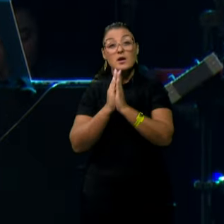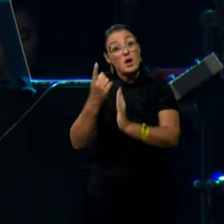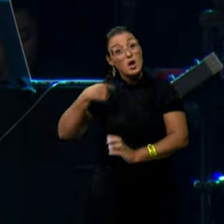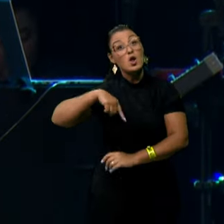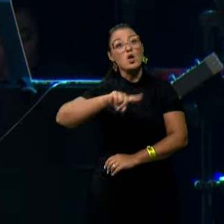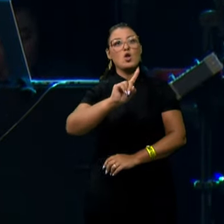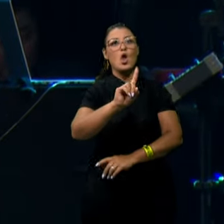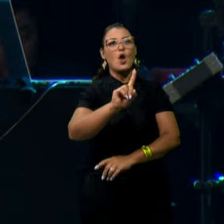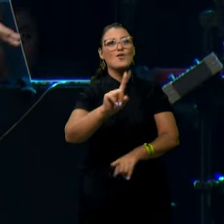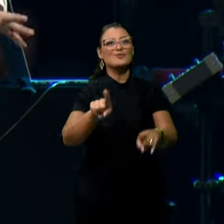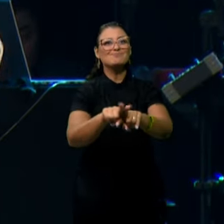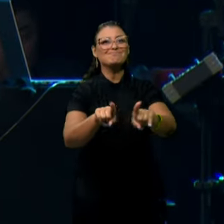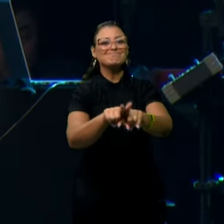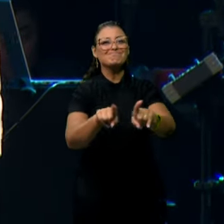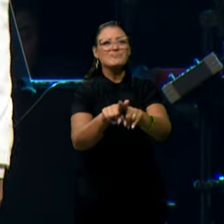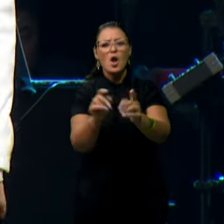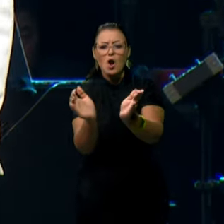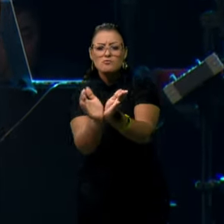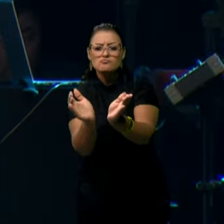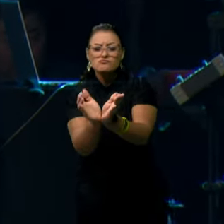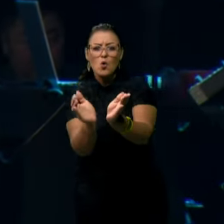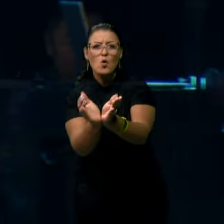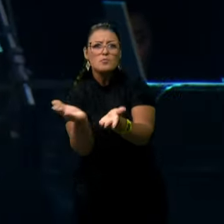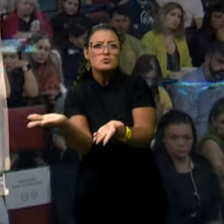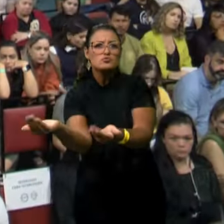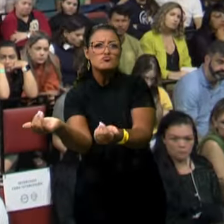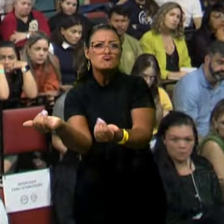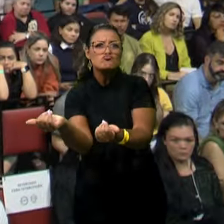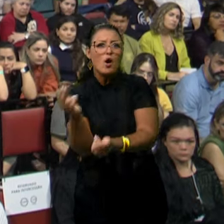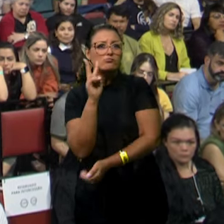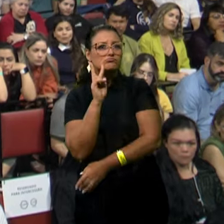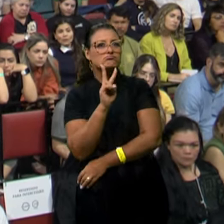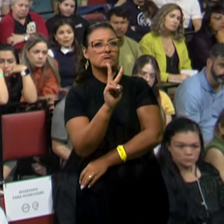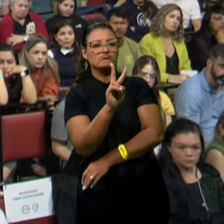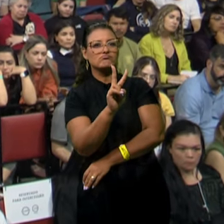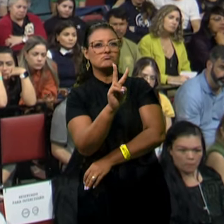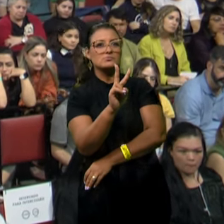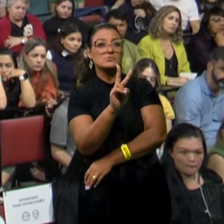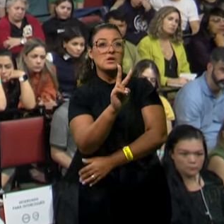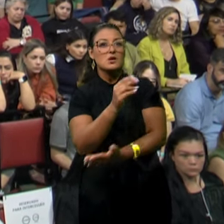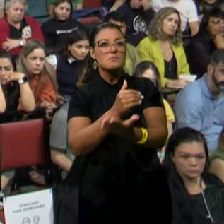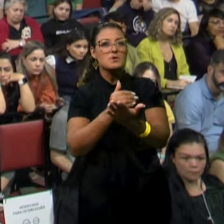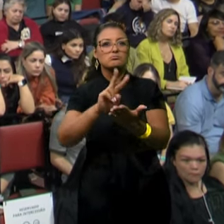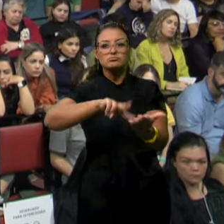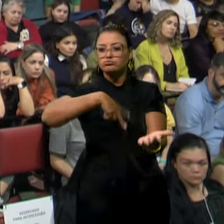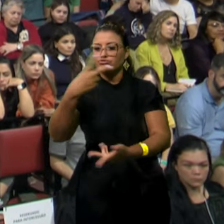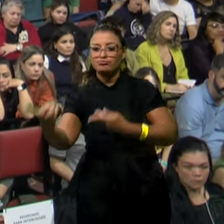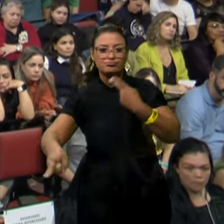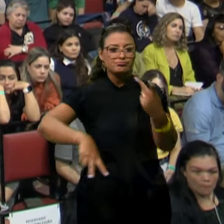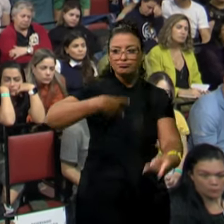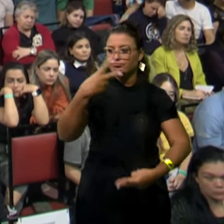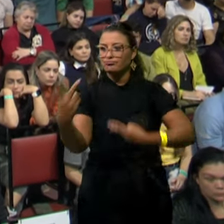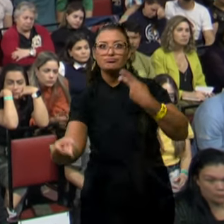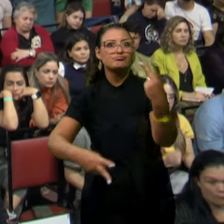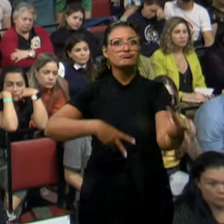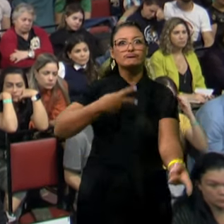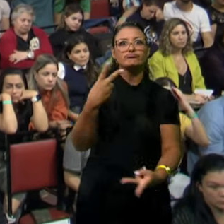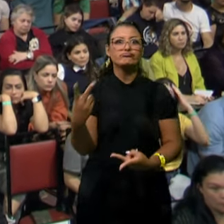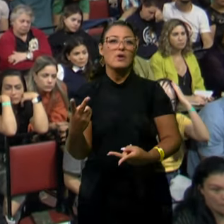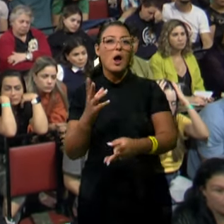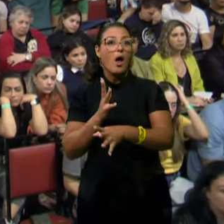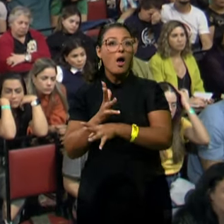fui lá havia aquele grupo de jovens que ele se jogaram no chão era a primeira hora da manhã